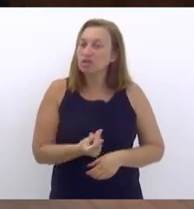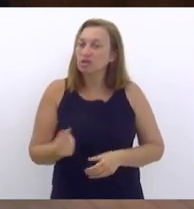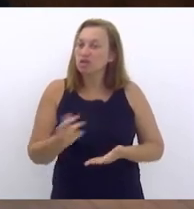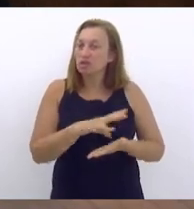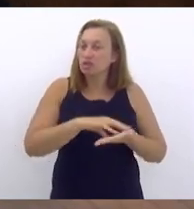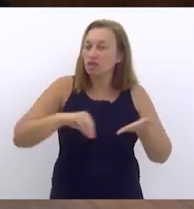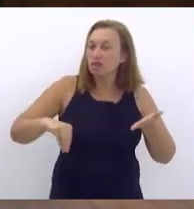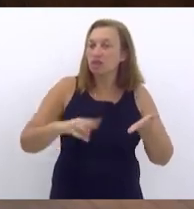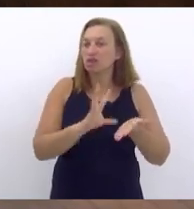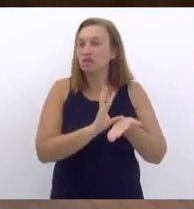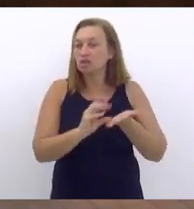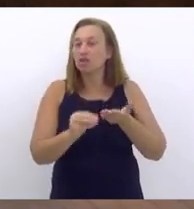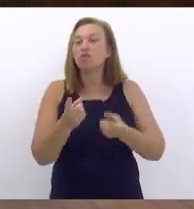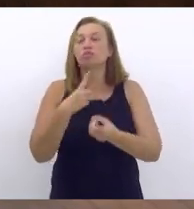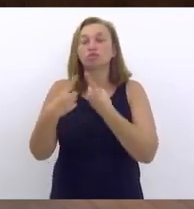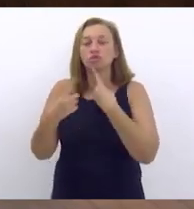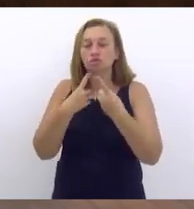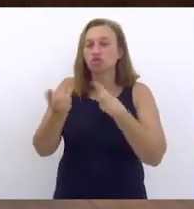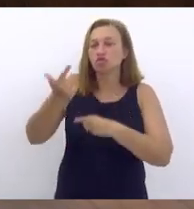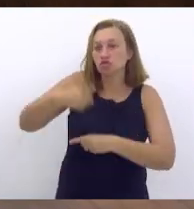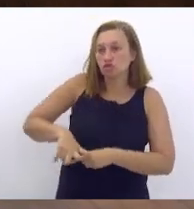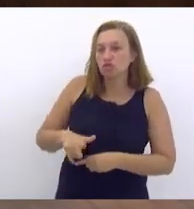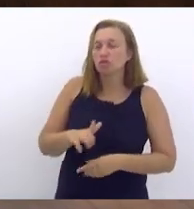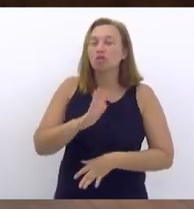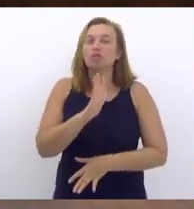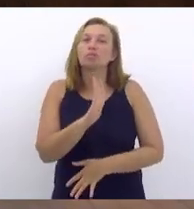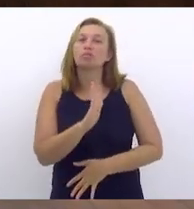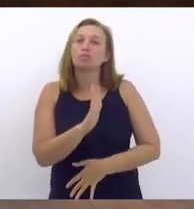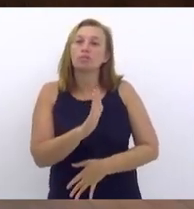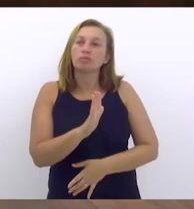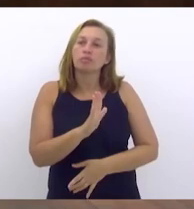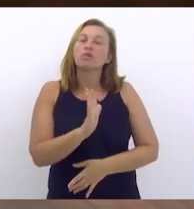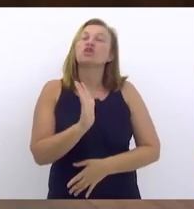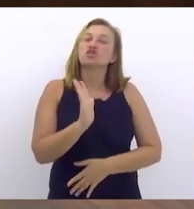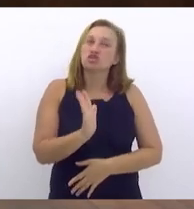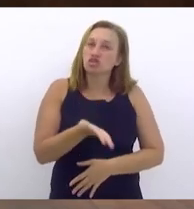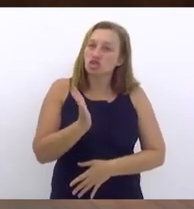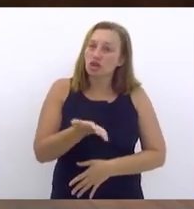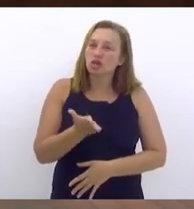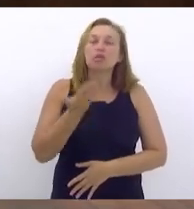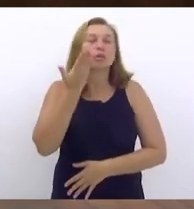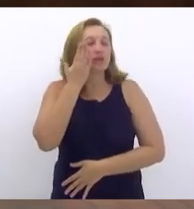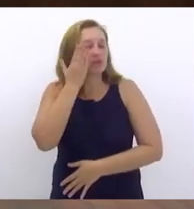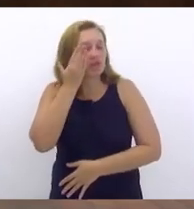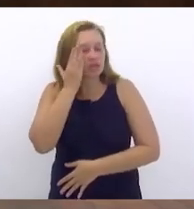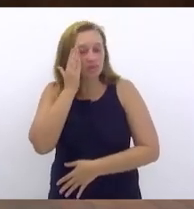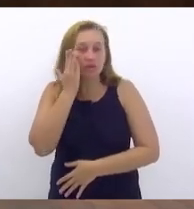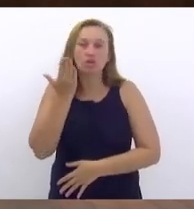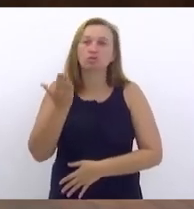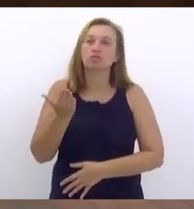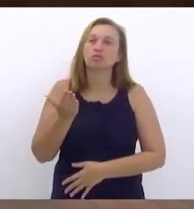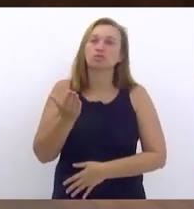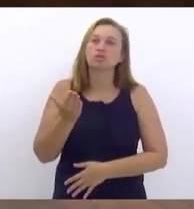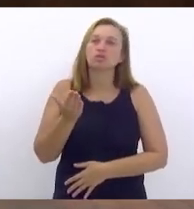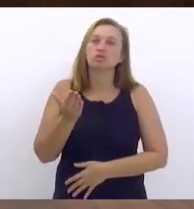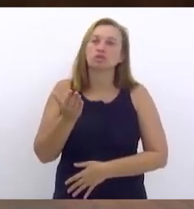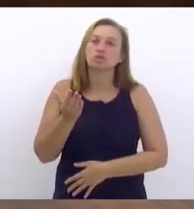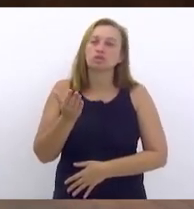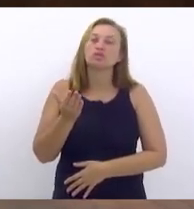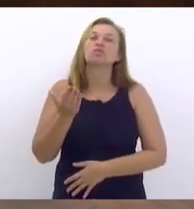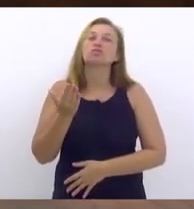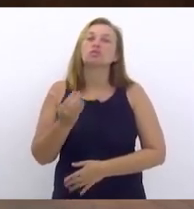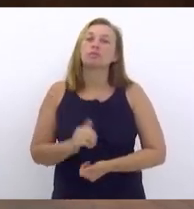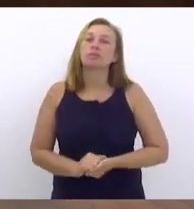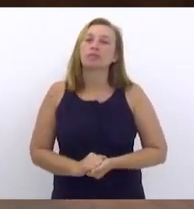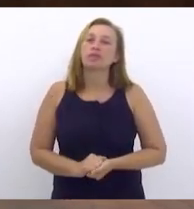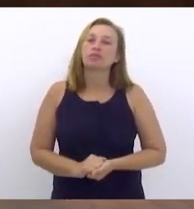pauta, vamos rediscuti-lo, mas, de alguma forma, já temos a compreensão que o